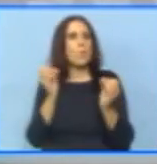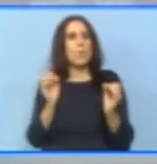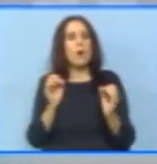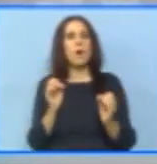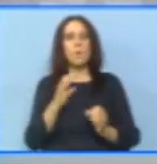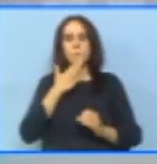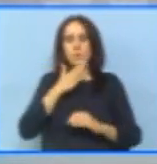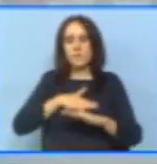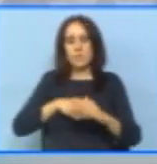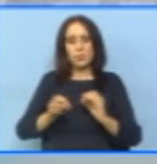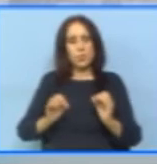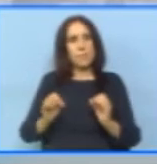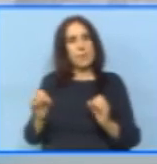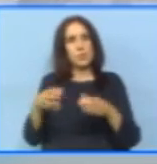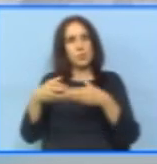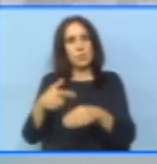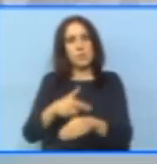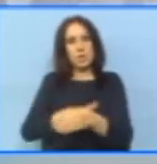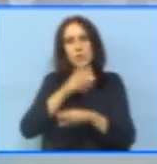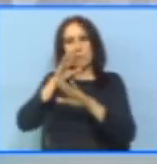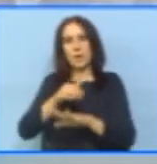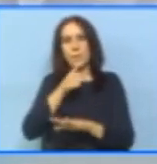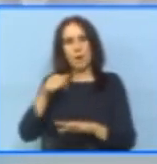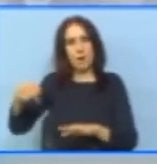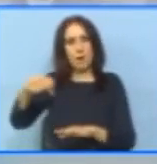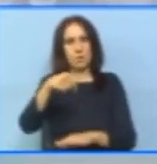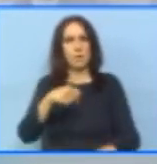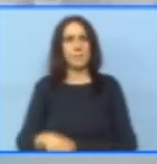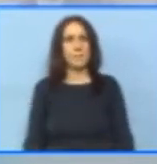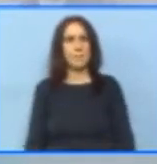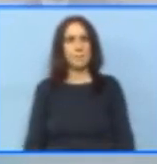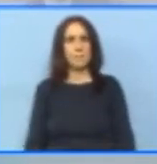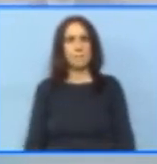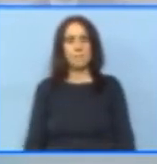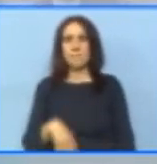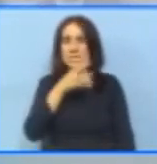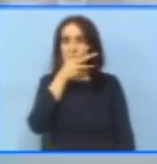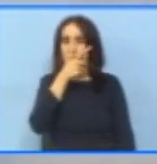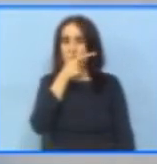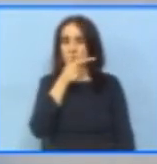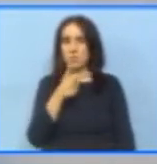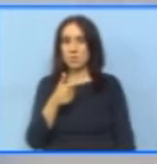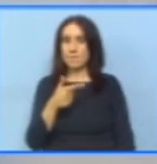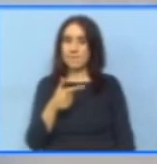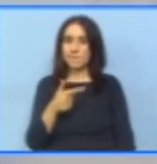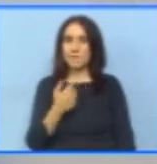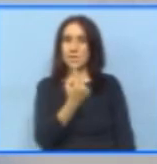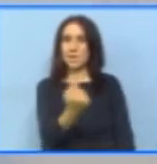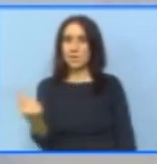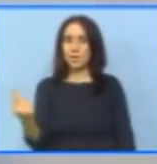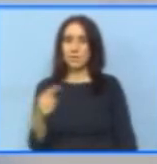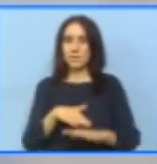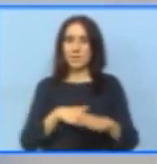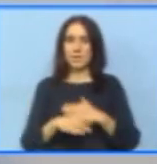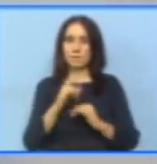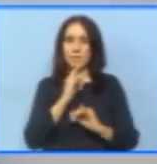o suficiente para parar estes grupos radicais que estão a atuar. Infelizmente, nem tudo estará ao alcance de cada um individualmente, não é?